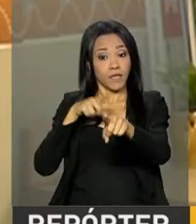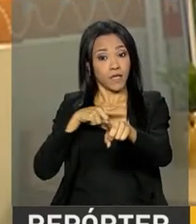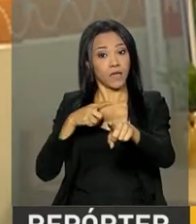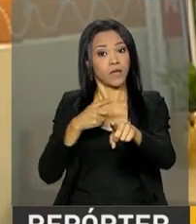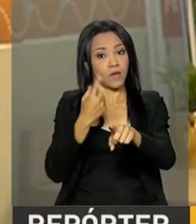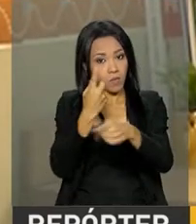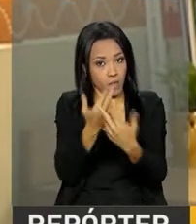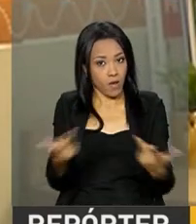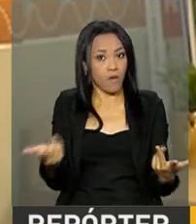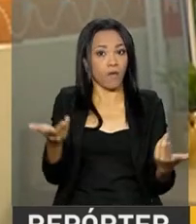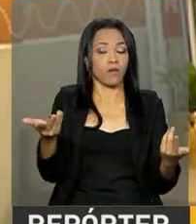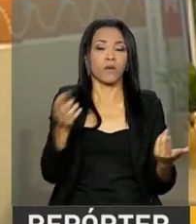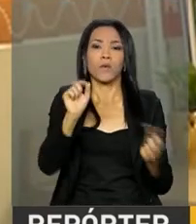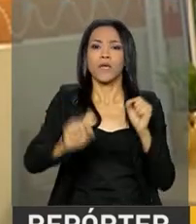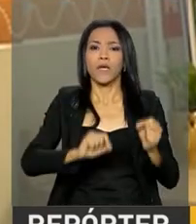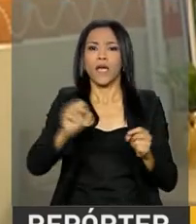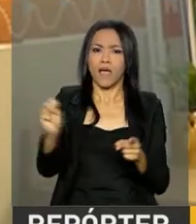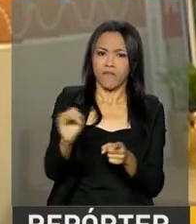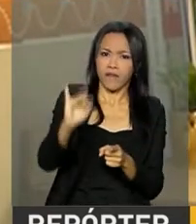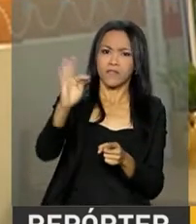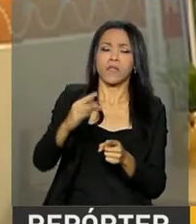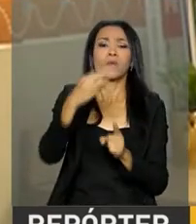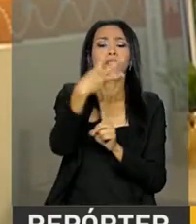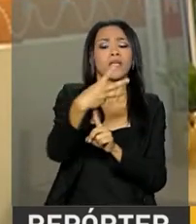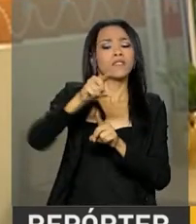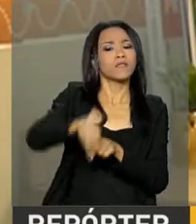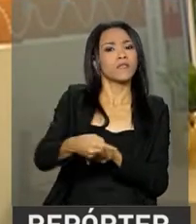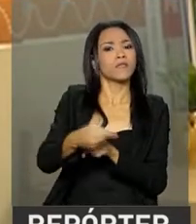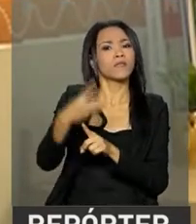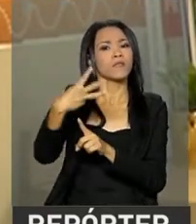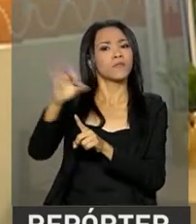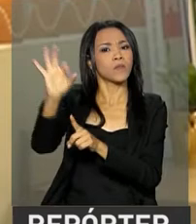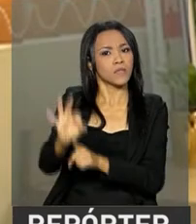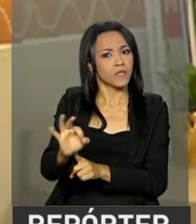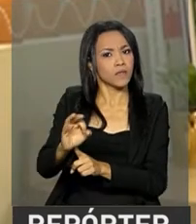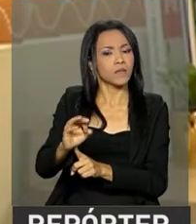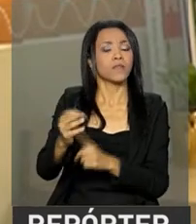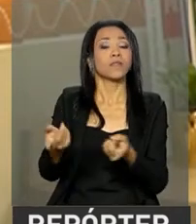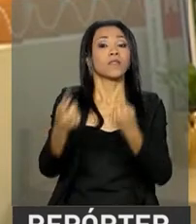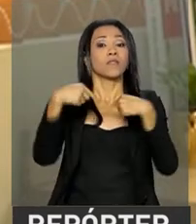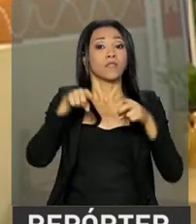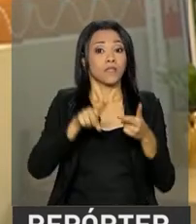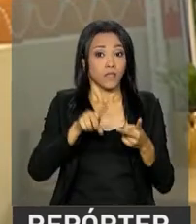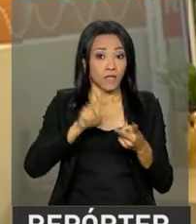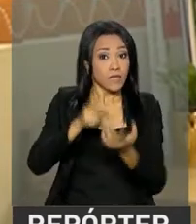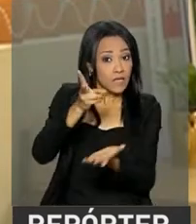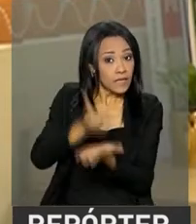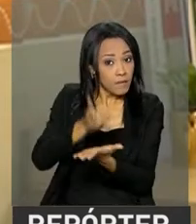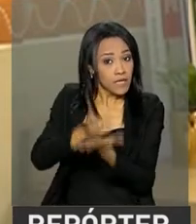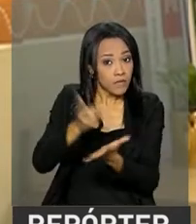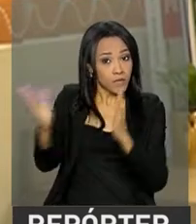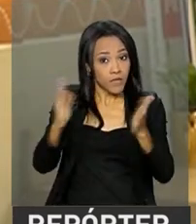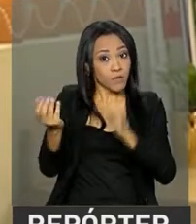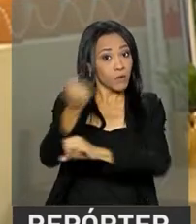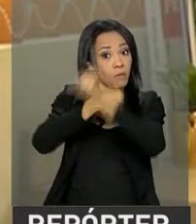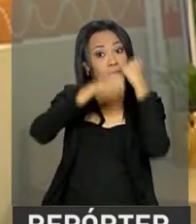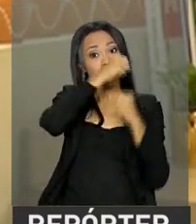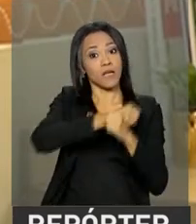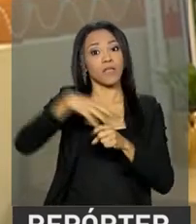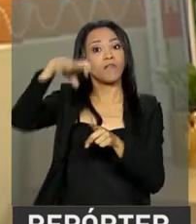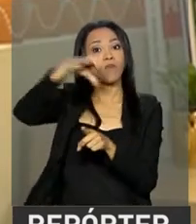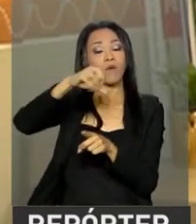ano a inflação está em 3,6 por cento no acumulado de 12 meses quando nesse mesmo período do ano passado estava em